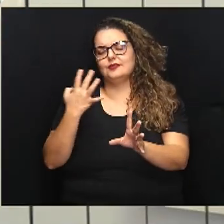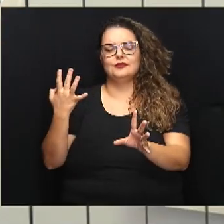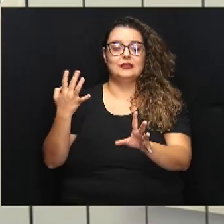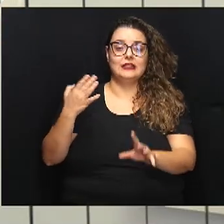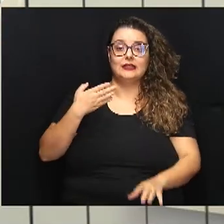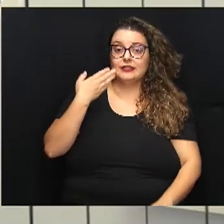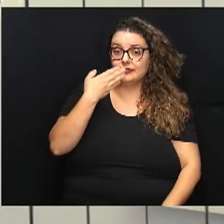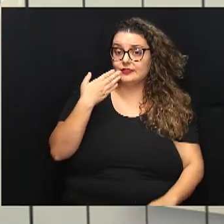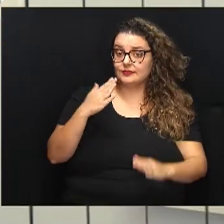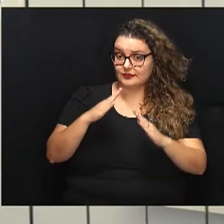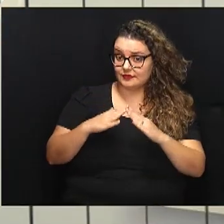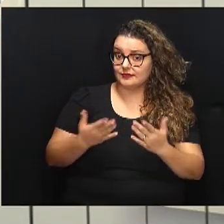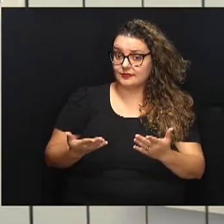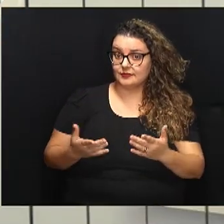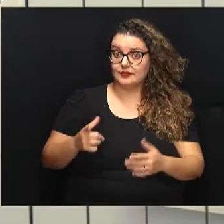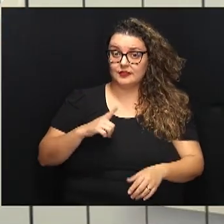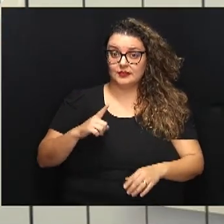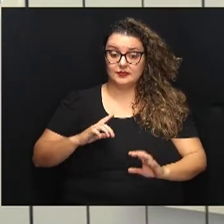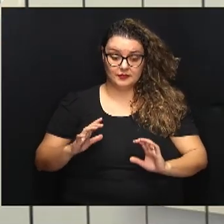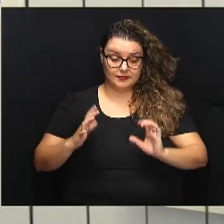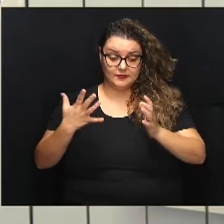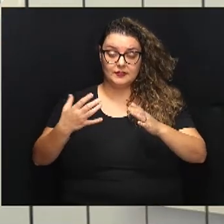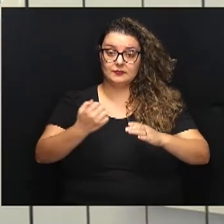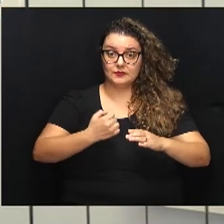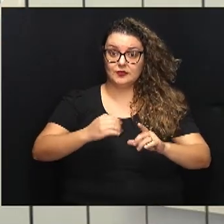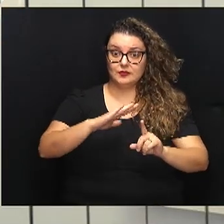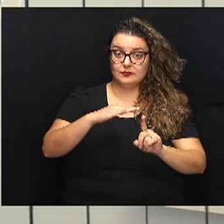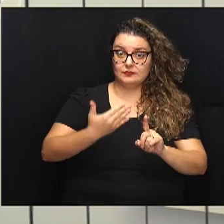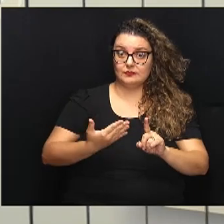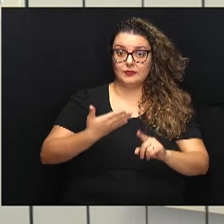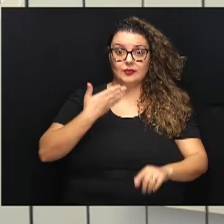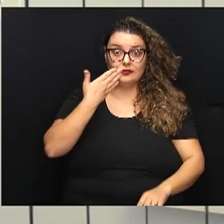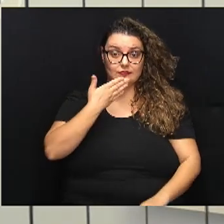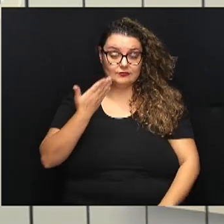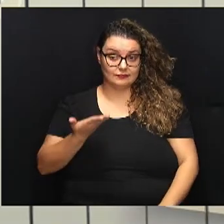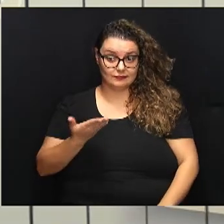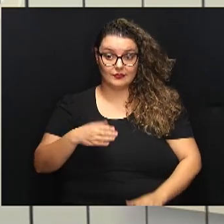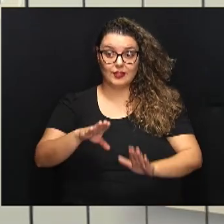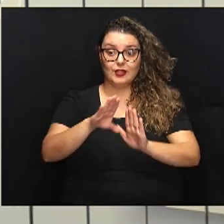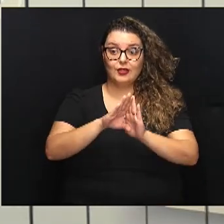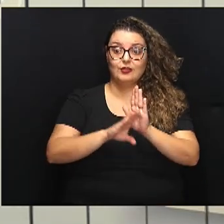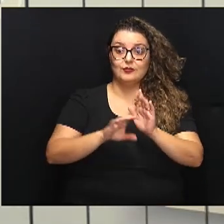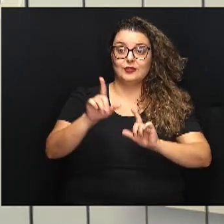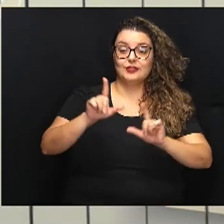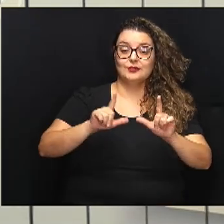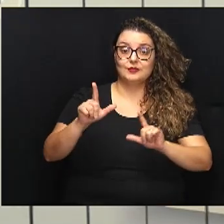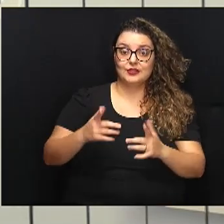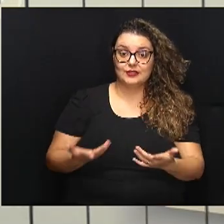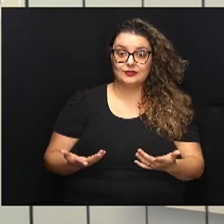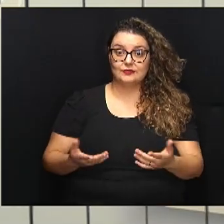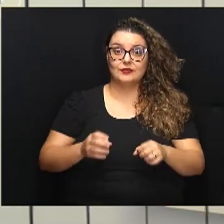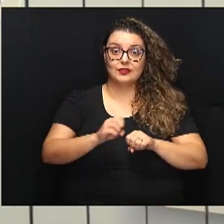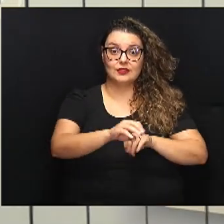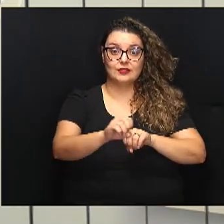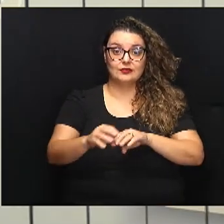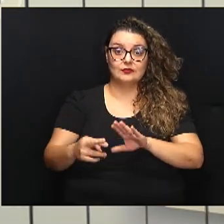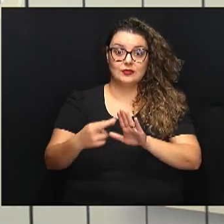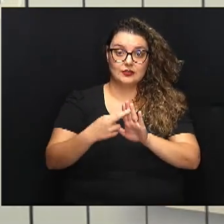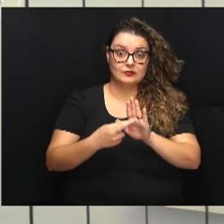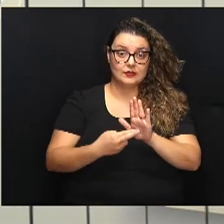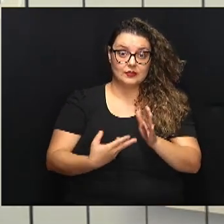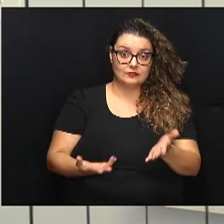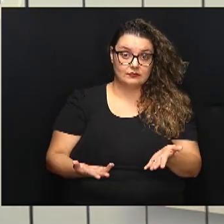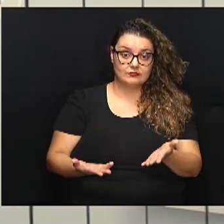docerias, teve festival gastronômico em homenagem ao doce, programas de televisão ensinando a receita.